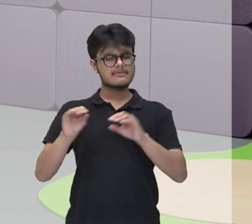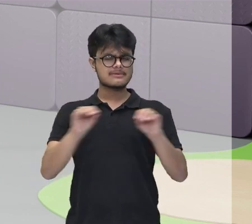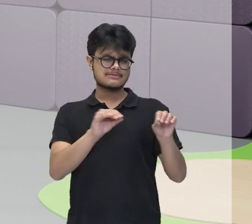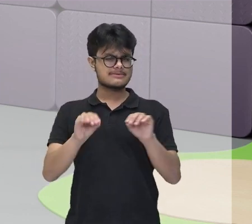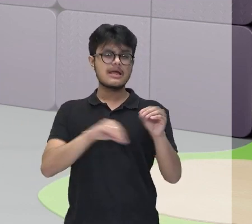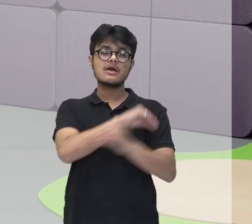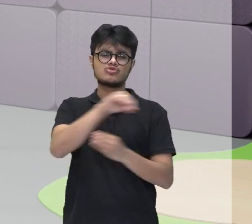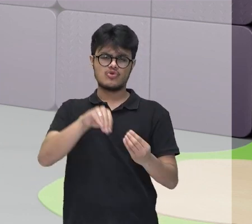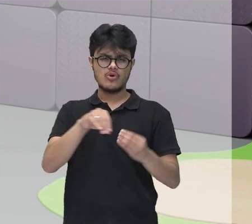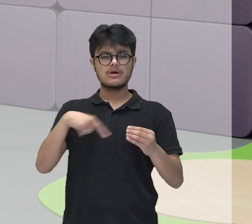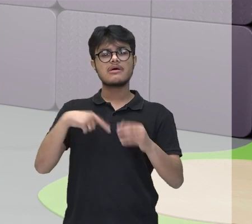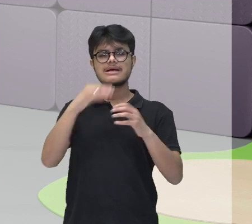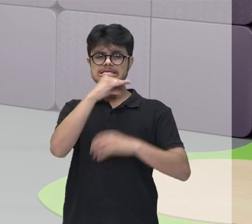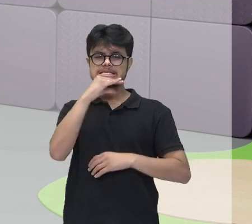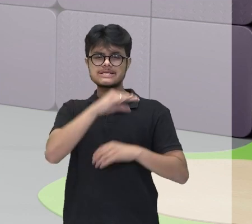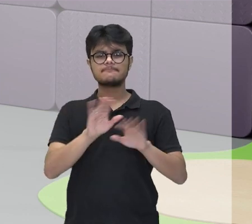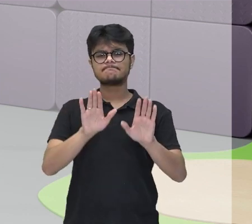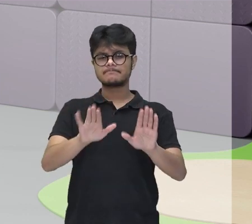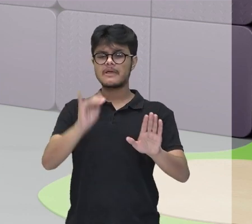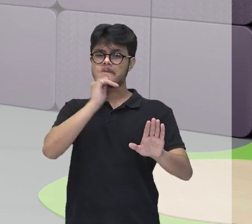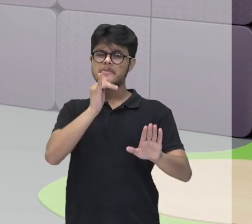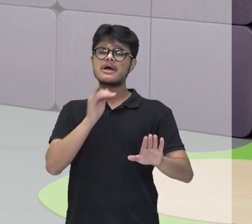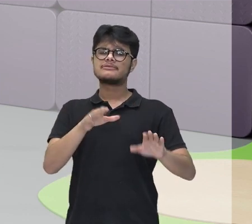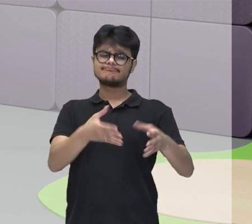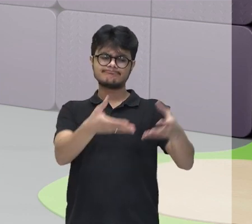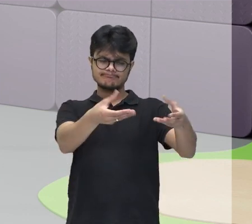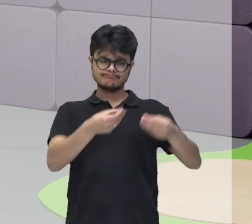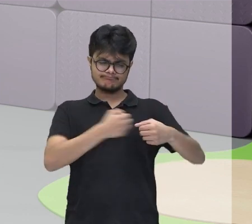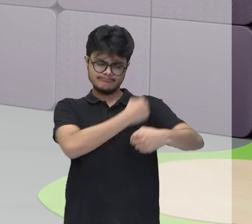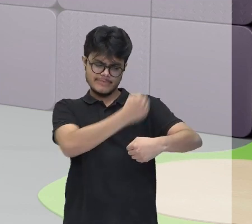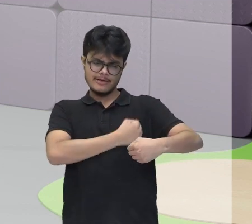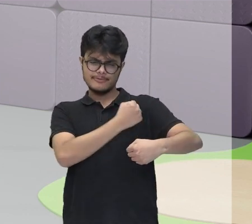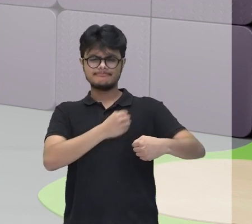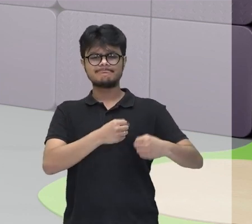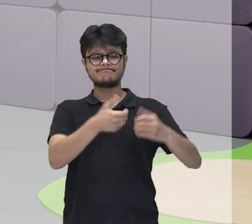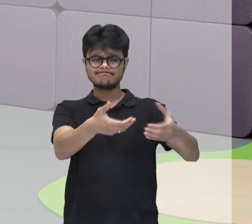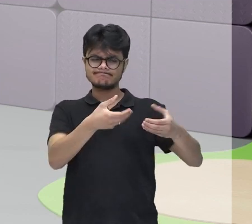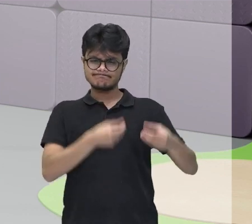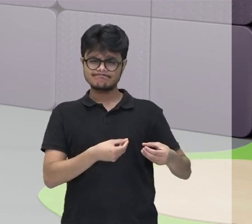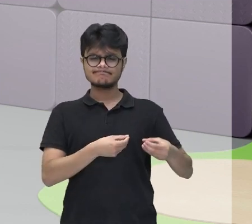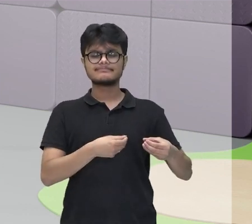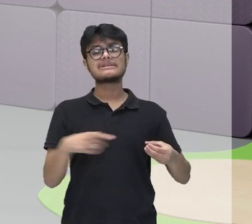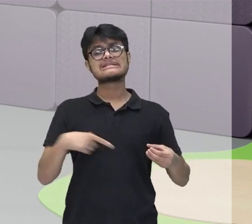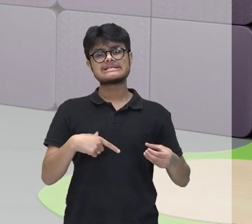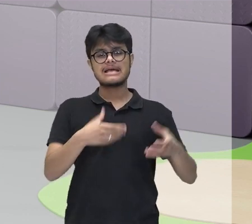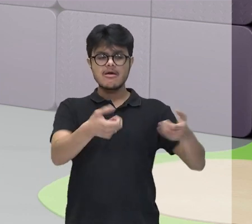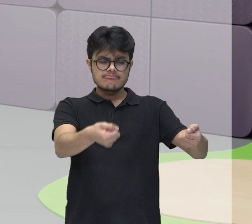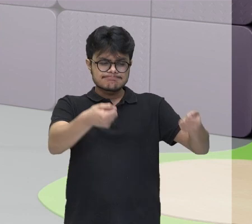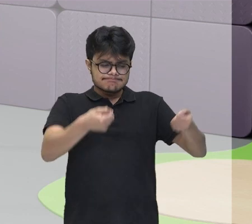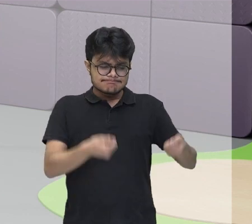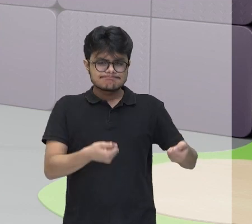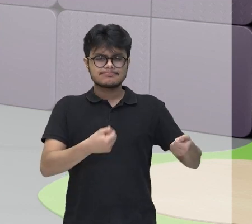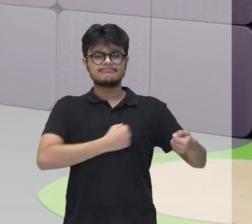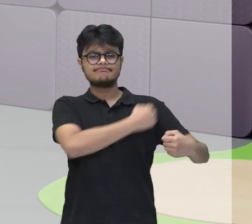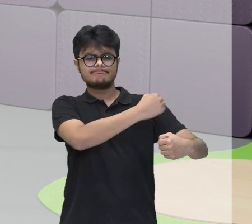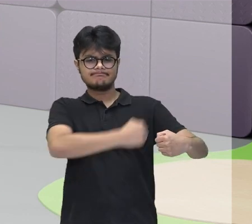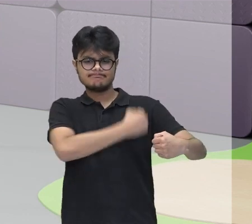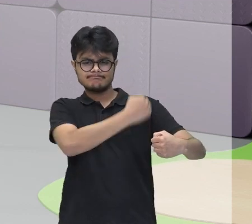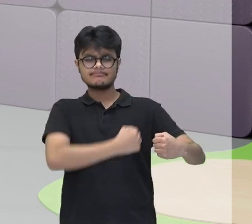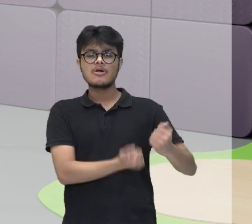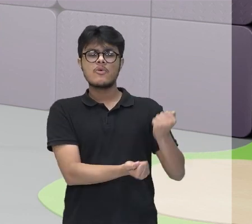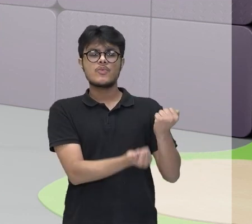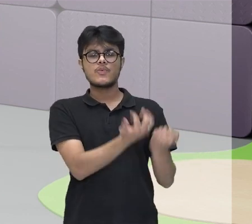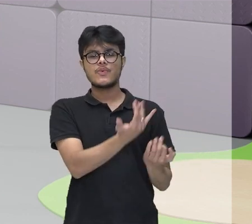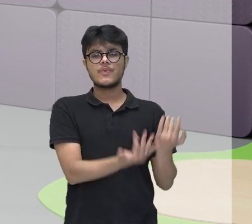calor nestes objetos. Você pegou uma panela ali, uma panela que foi colocada lá no fogão